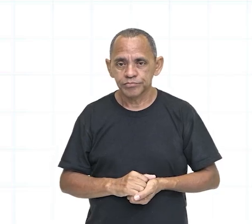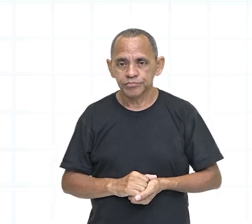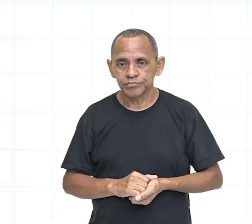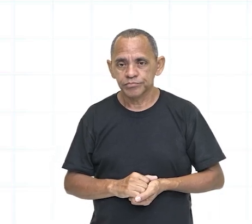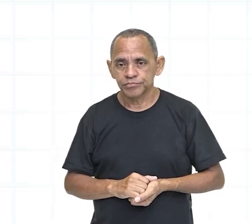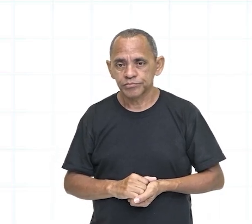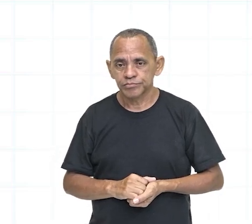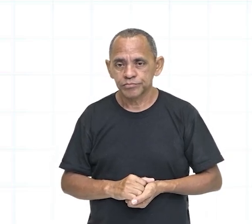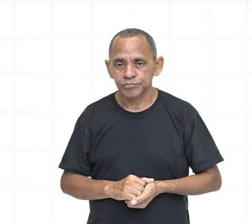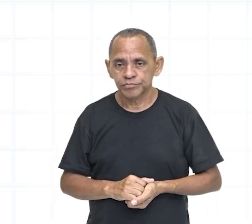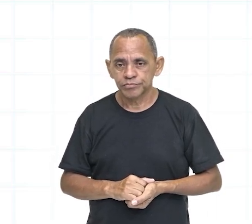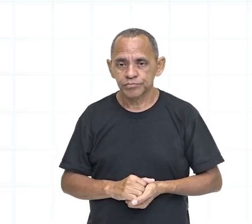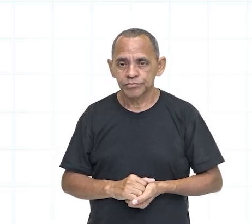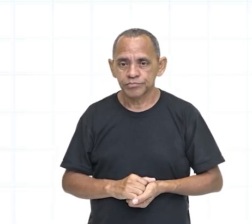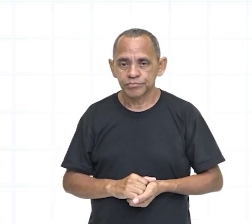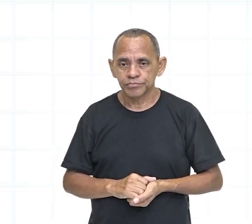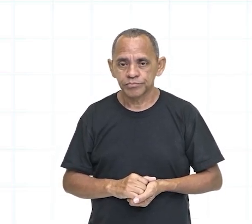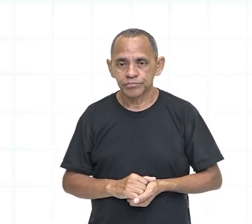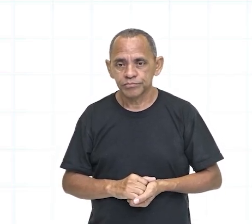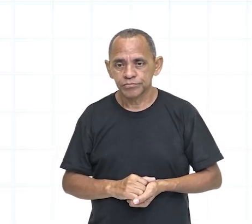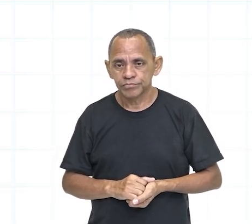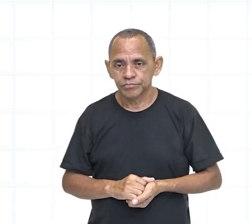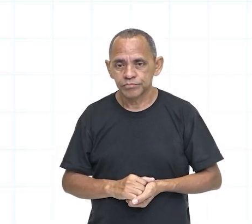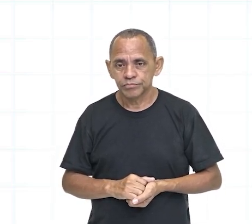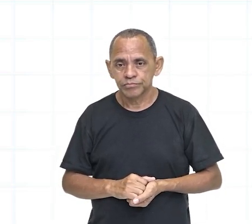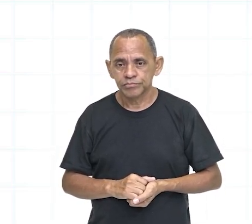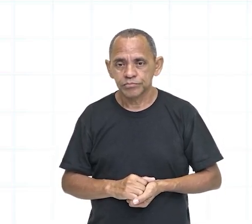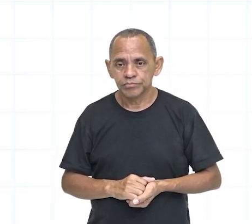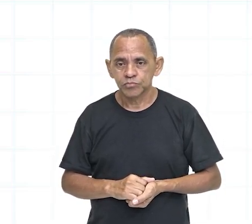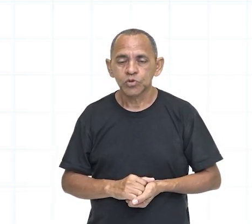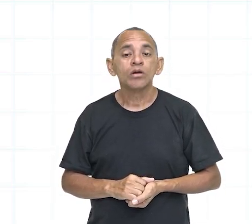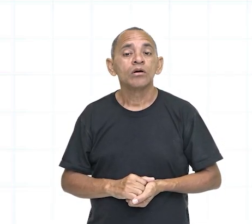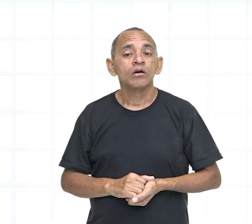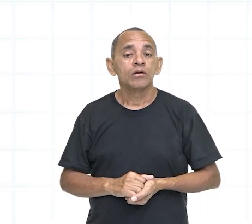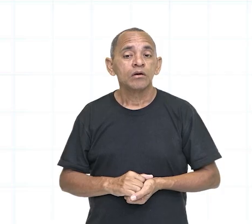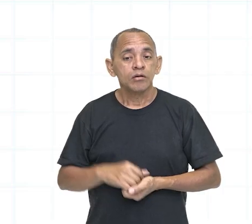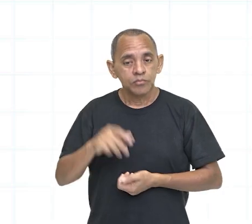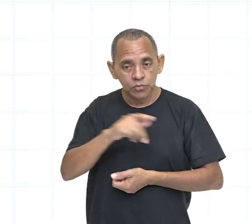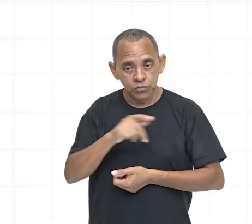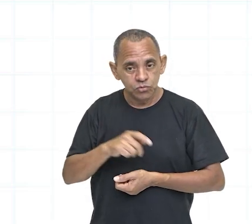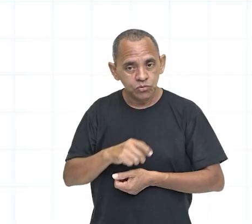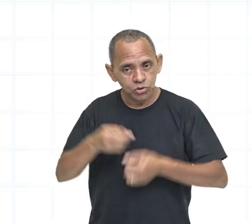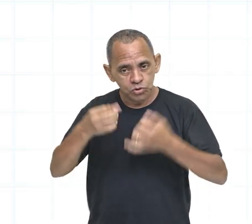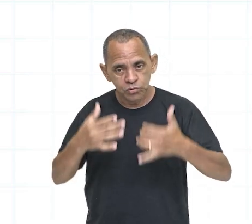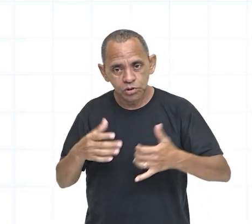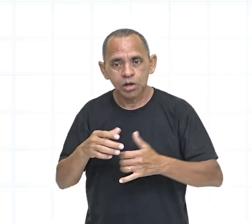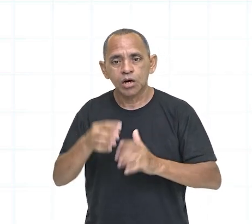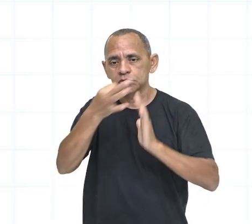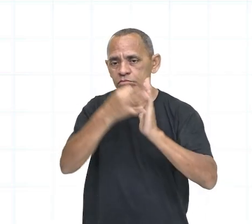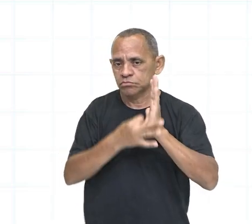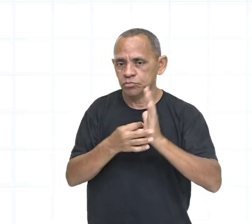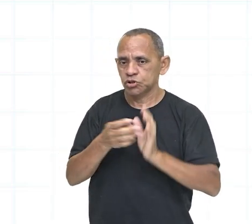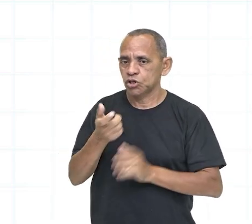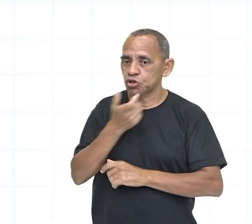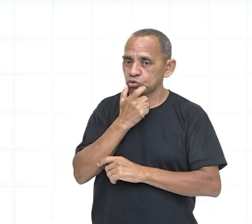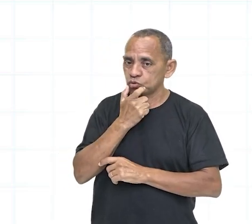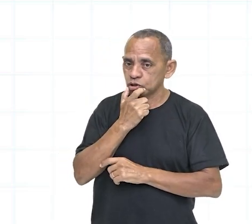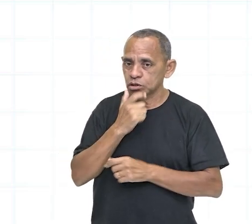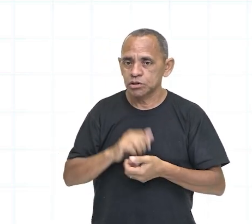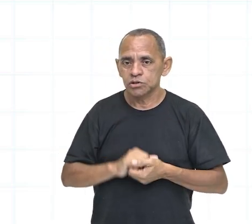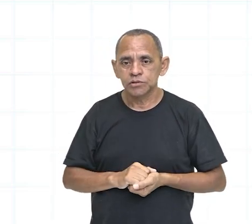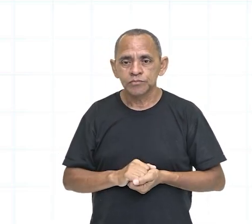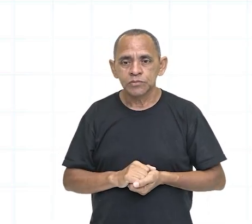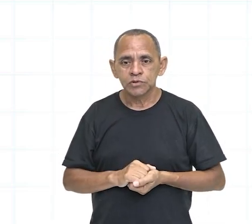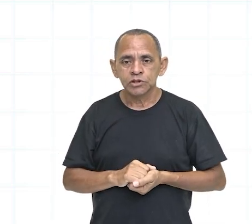in 1776 and its subsequent economic and cultural